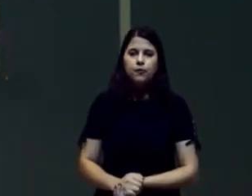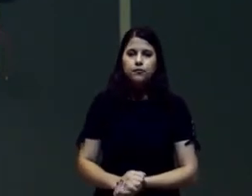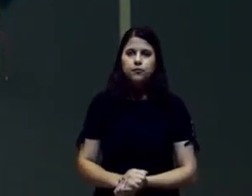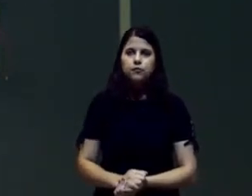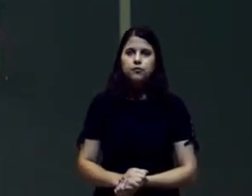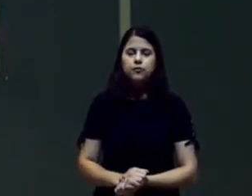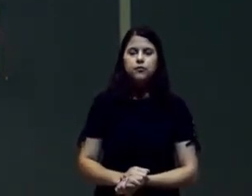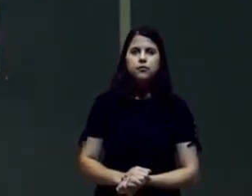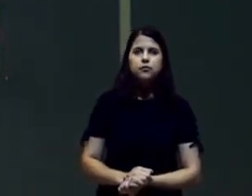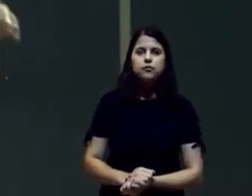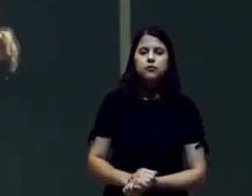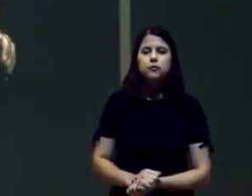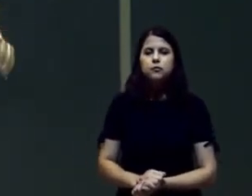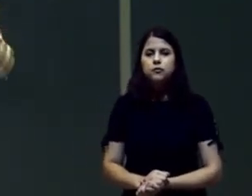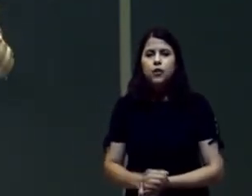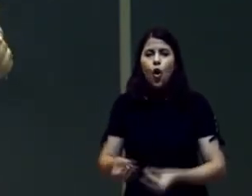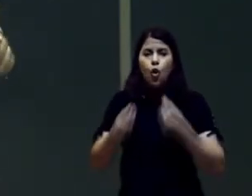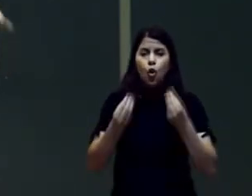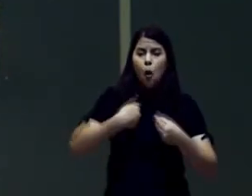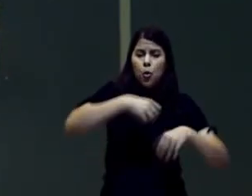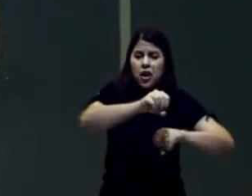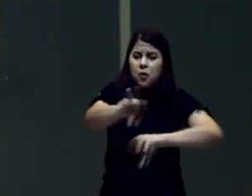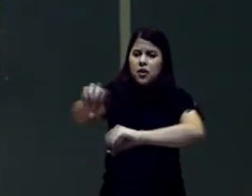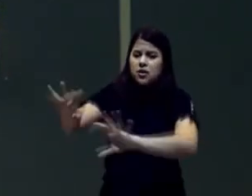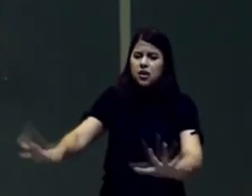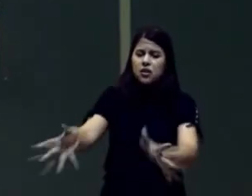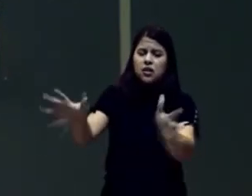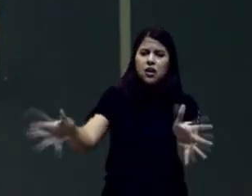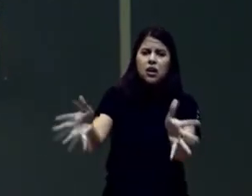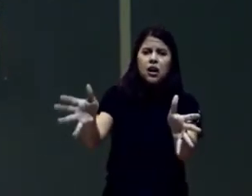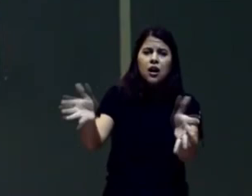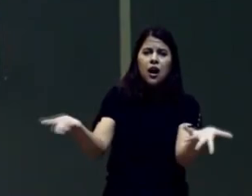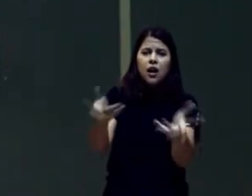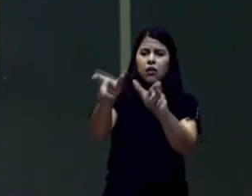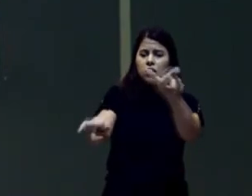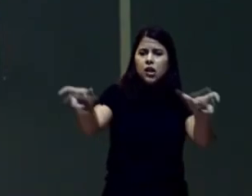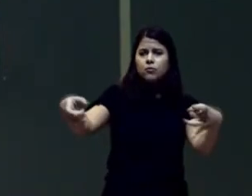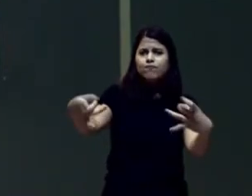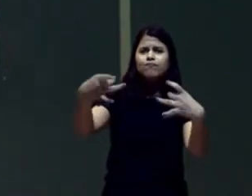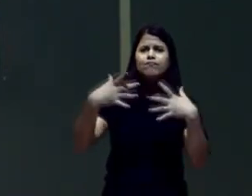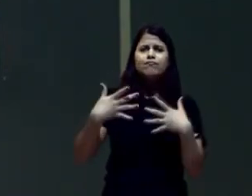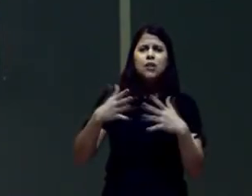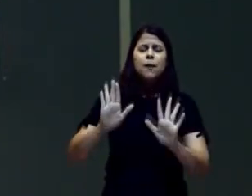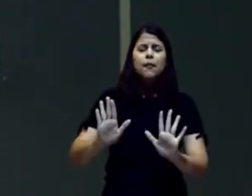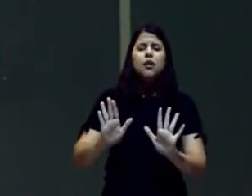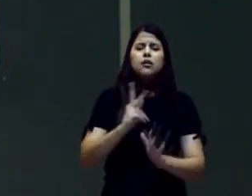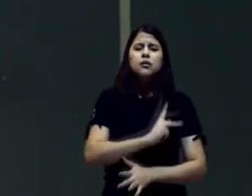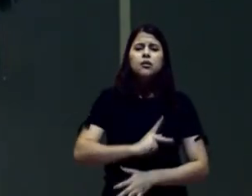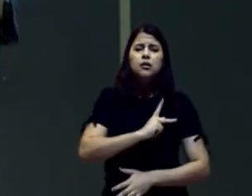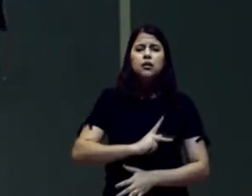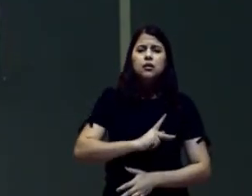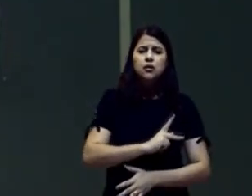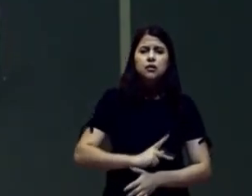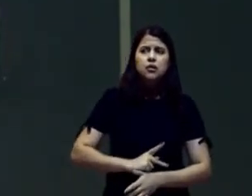desmoronando dos cooperadores que ele havia formado. Paulo estava como um testamento. Ele escreve